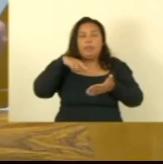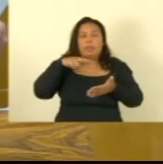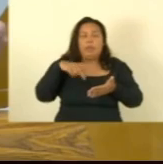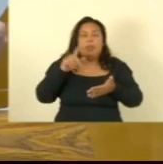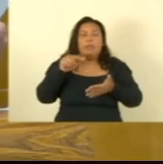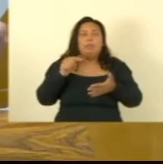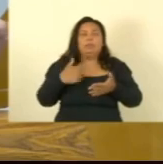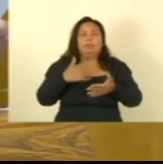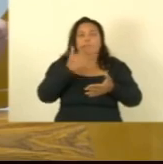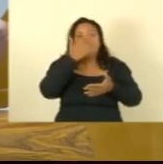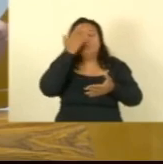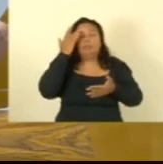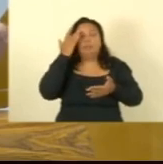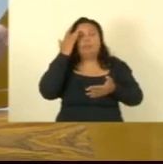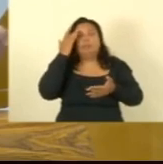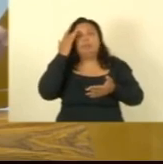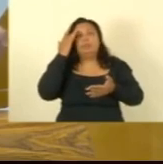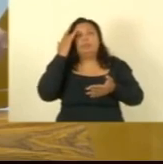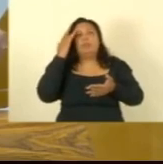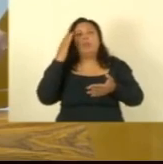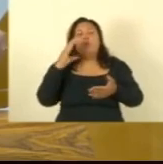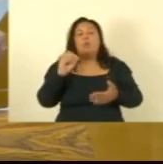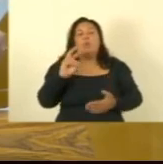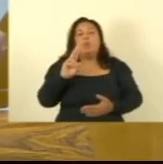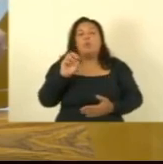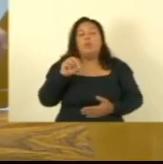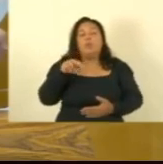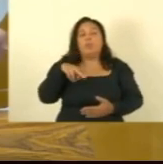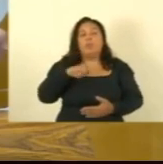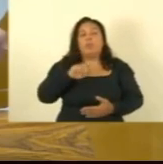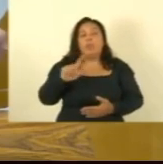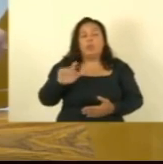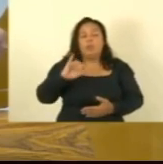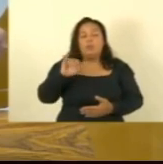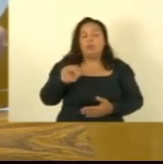feito pelo Coronel Júlio César Costa,